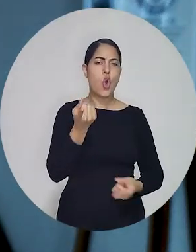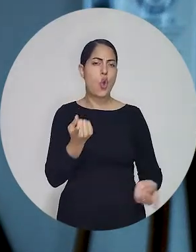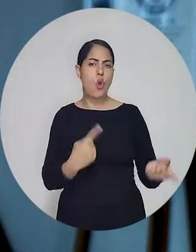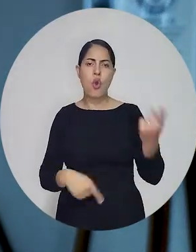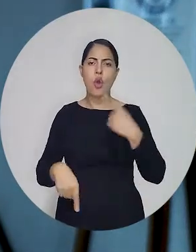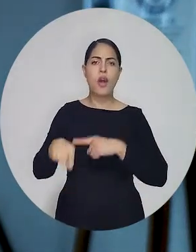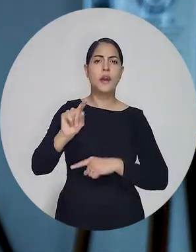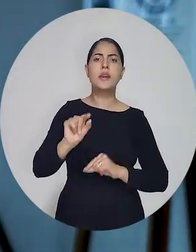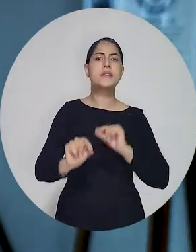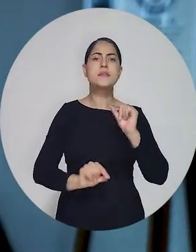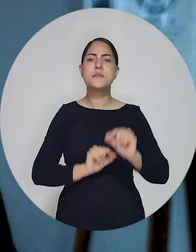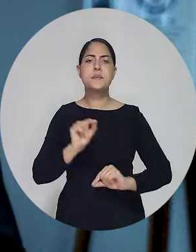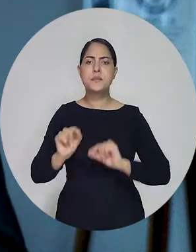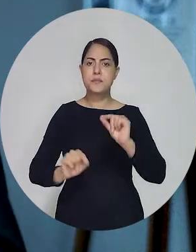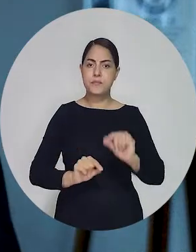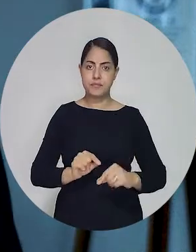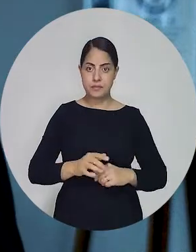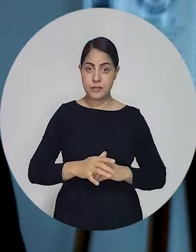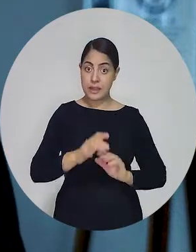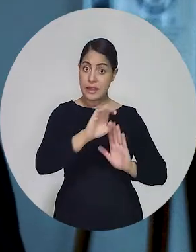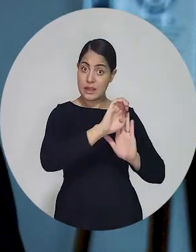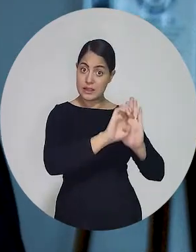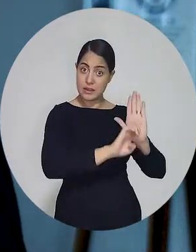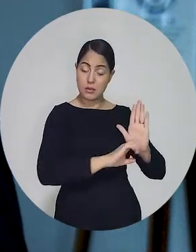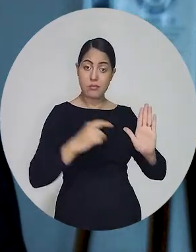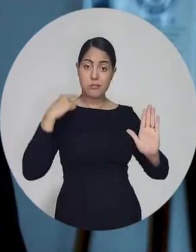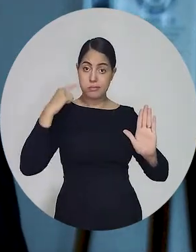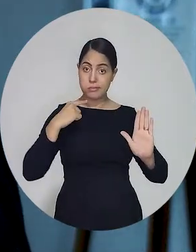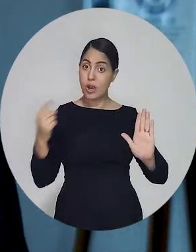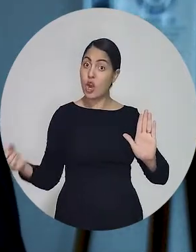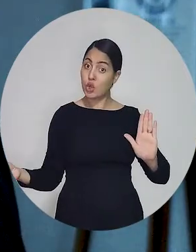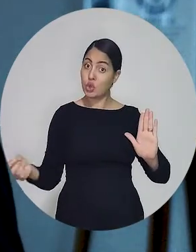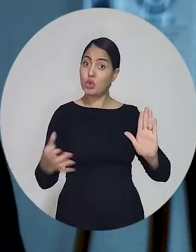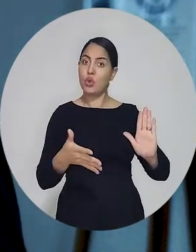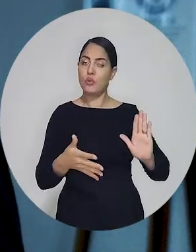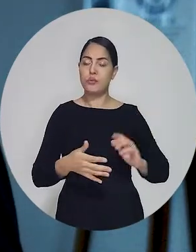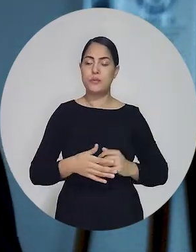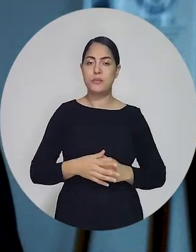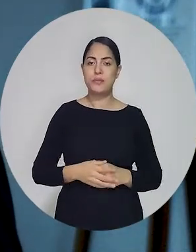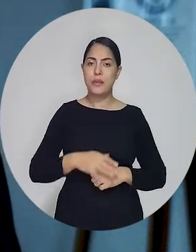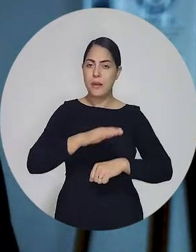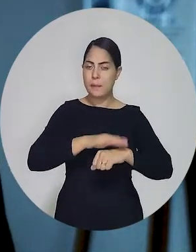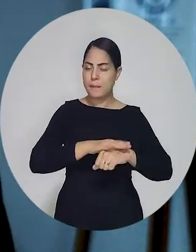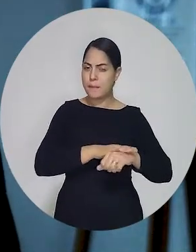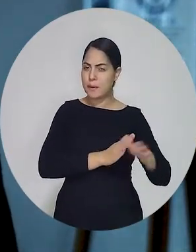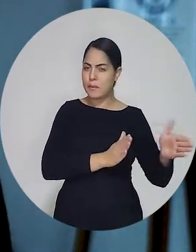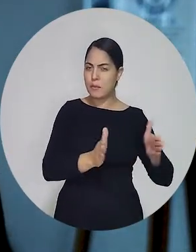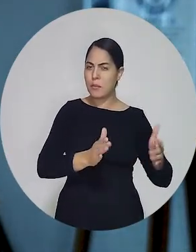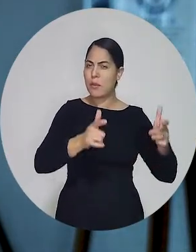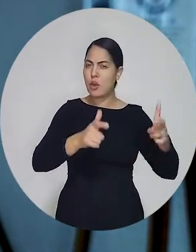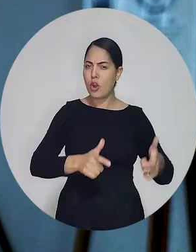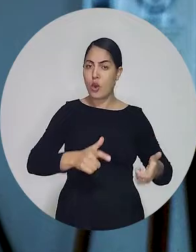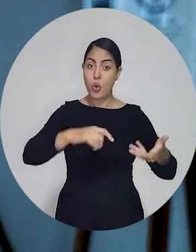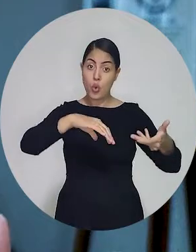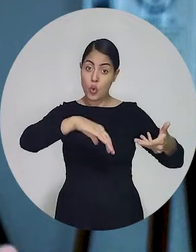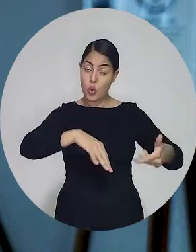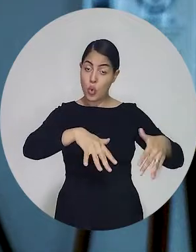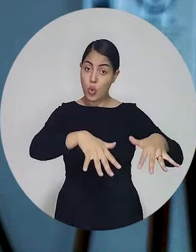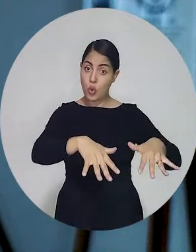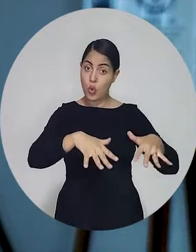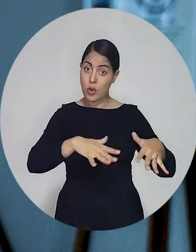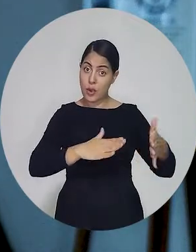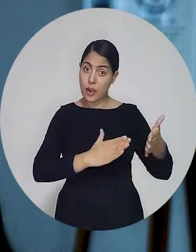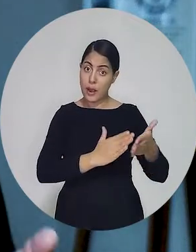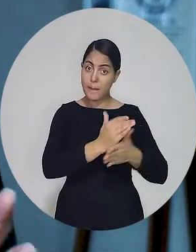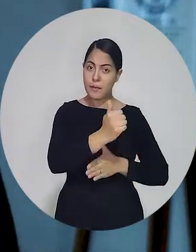conquista ao garantir a plena aprovação do novo Estatuto da Advocacia. Tivemos uma primeira